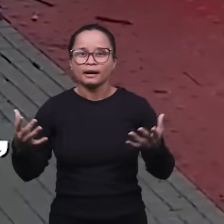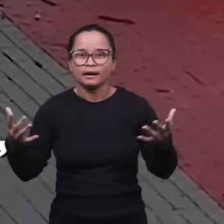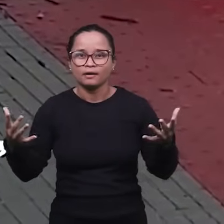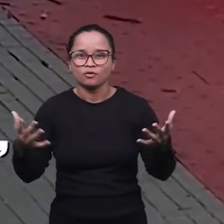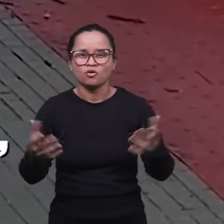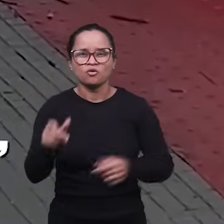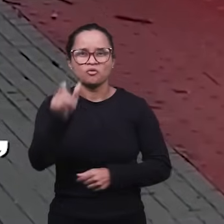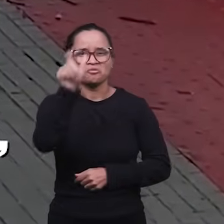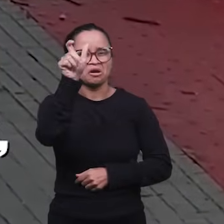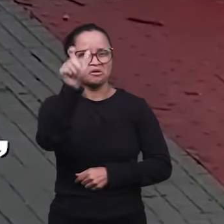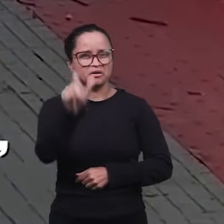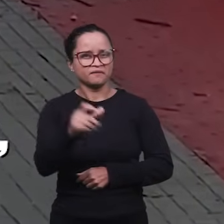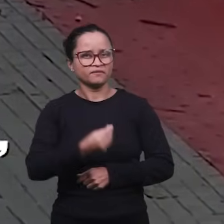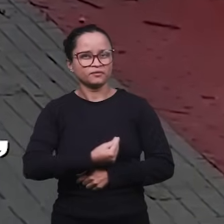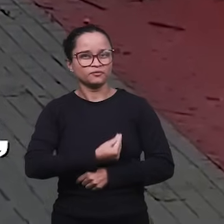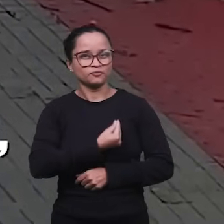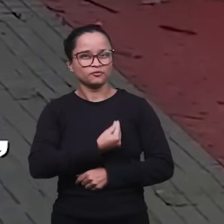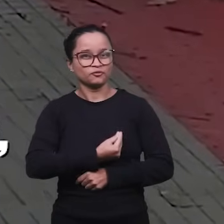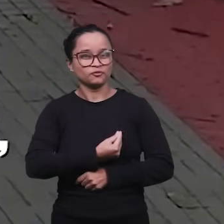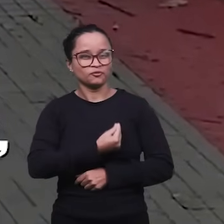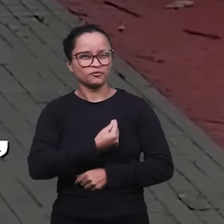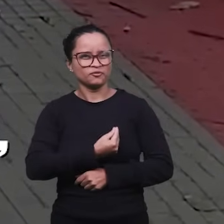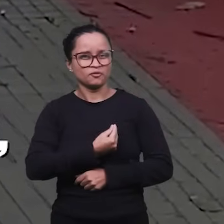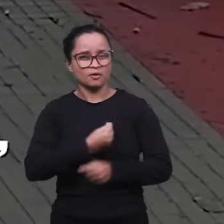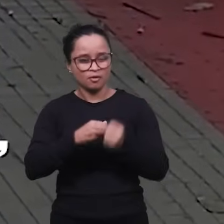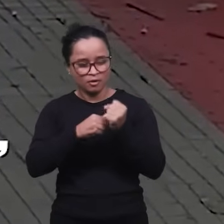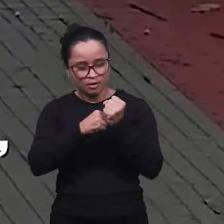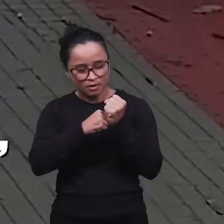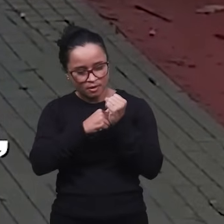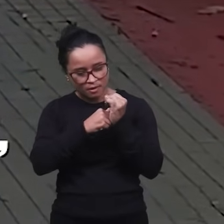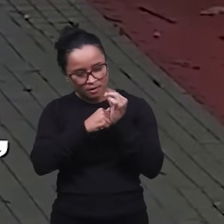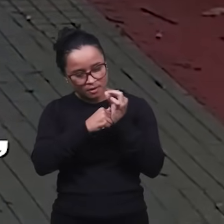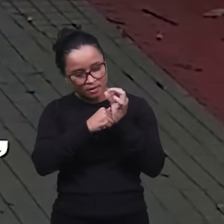Jesus quer a ti se revelar,